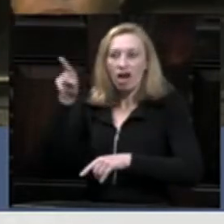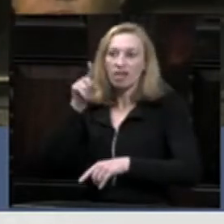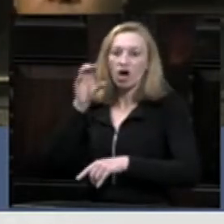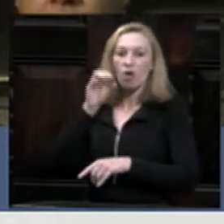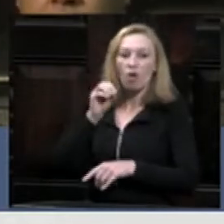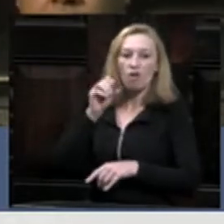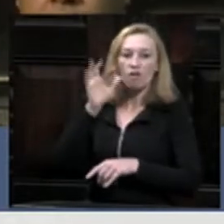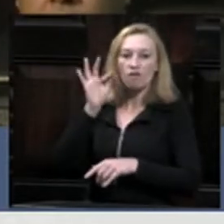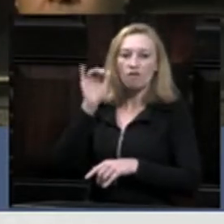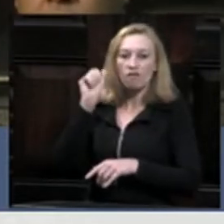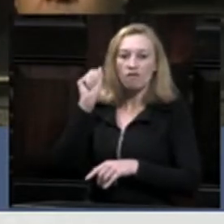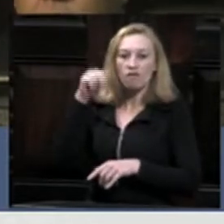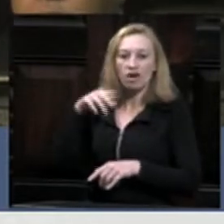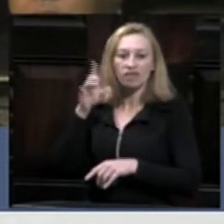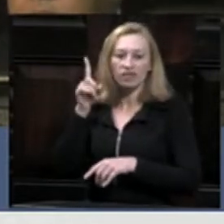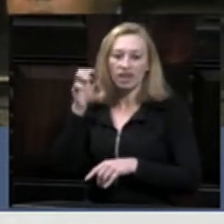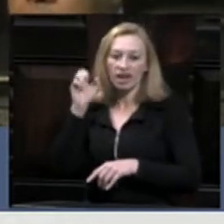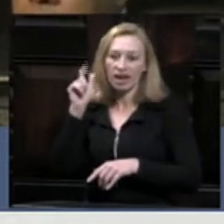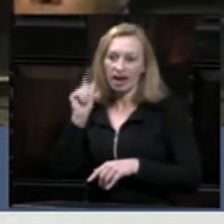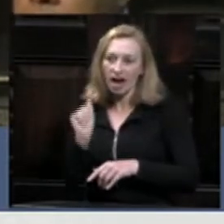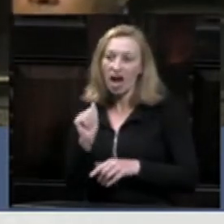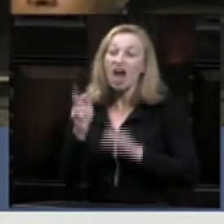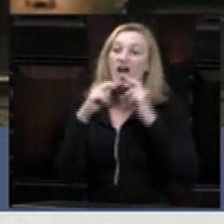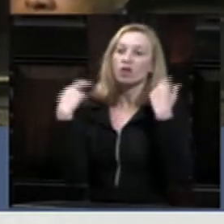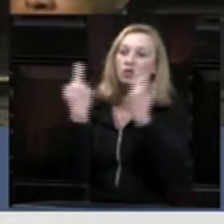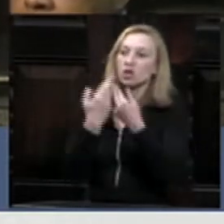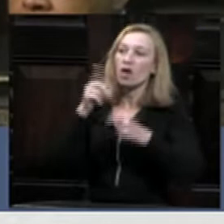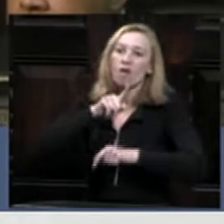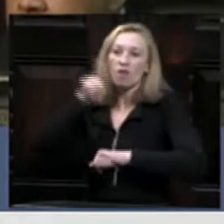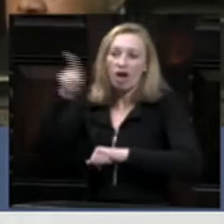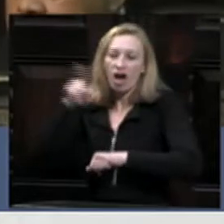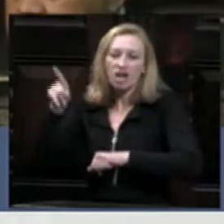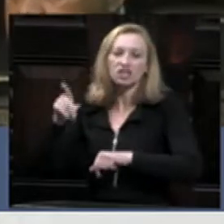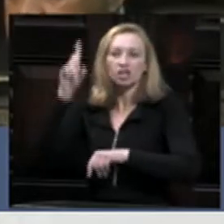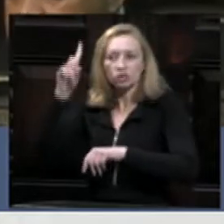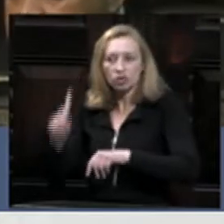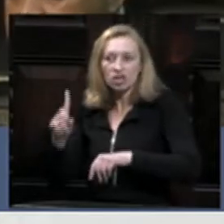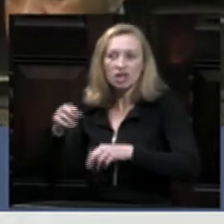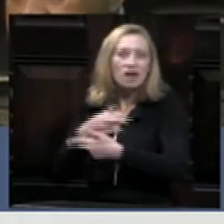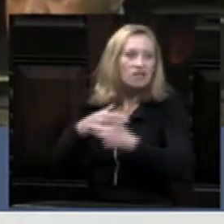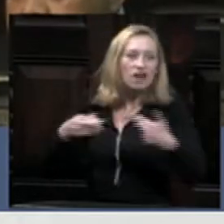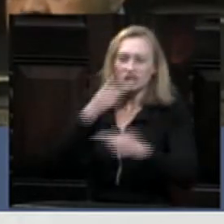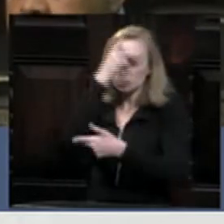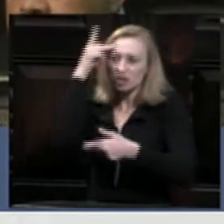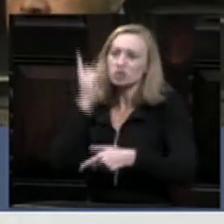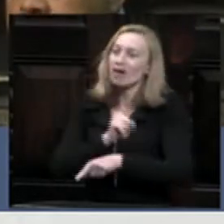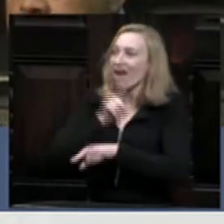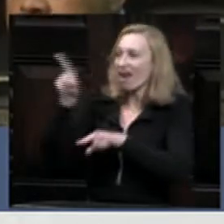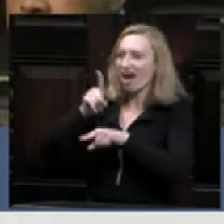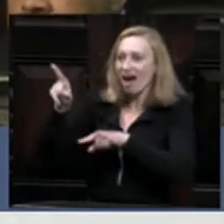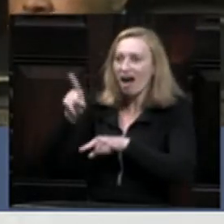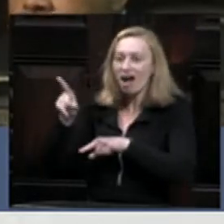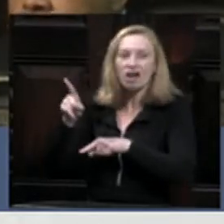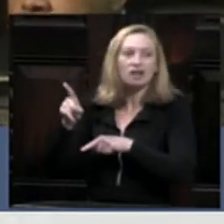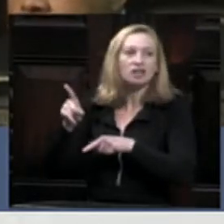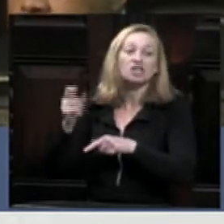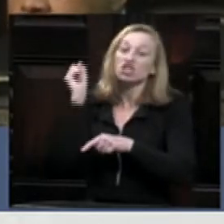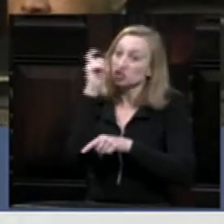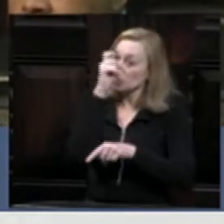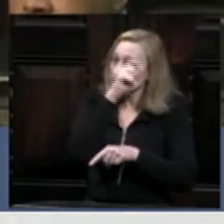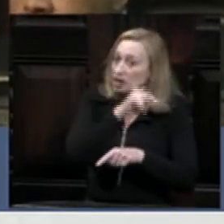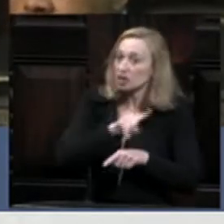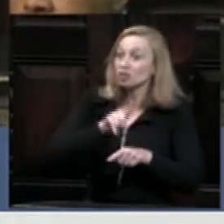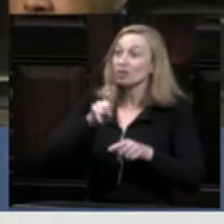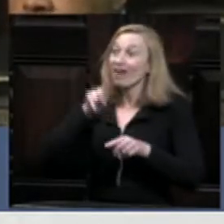alfândega. Então, isso atrasou e tinha muitas pessoas aqui. A gente atendeu agora aqui o presidente, o vice-presidente do